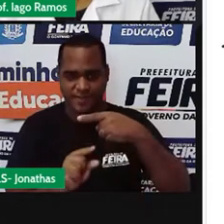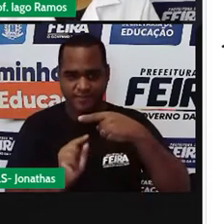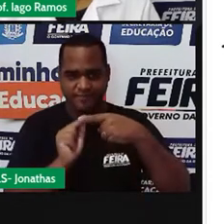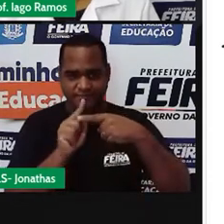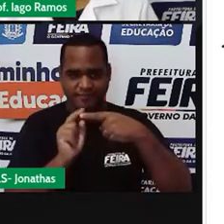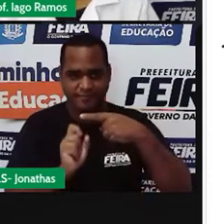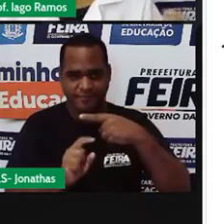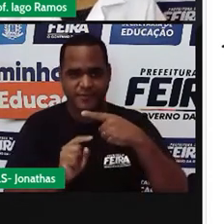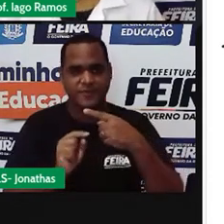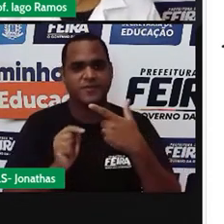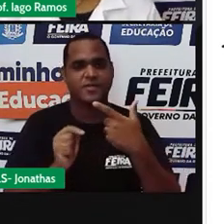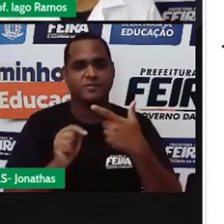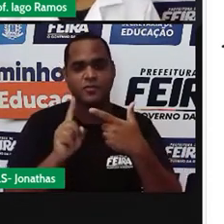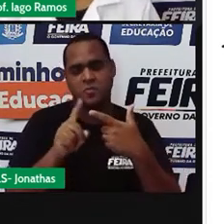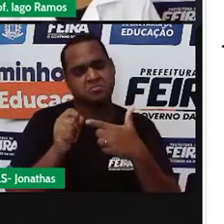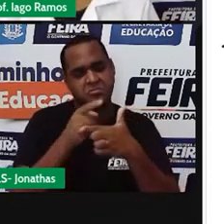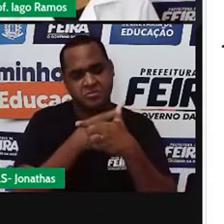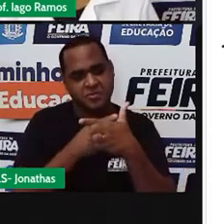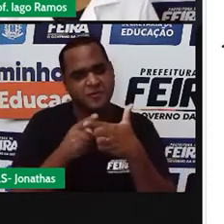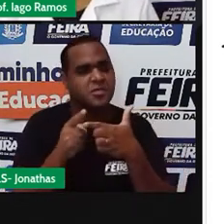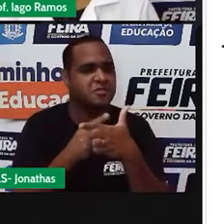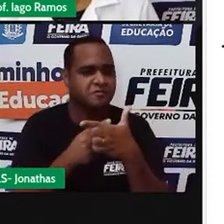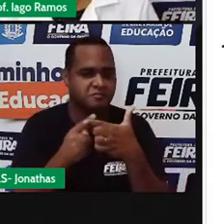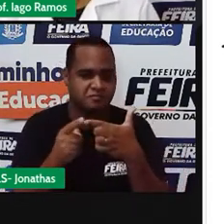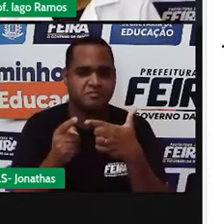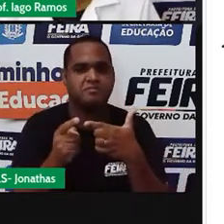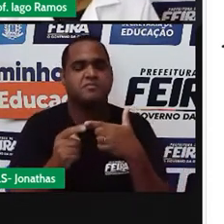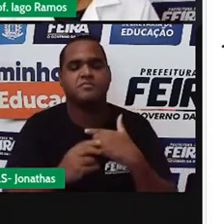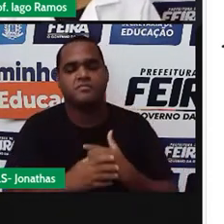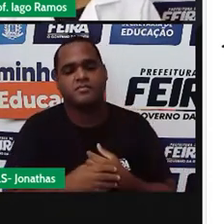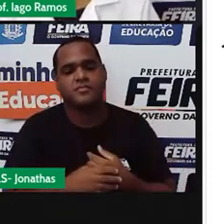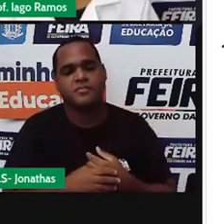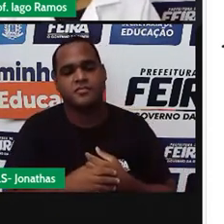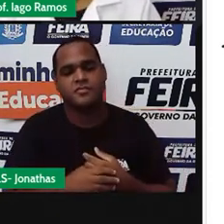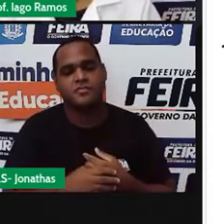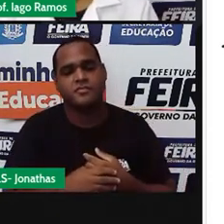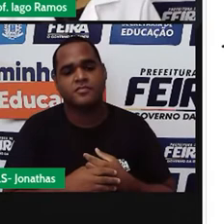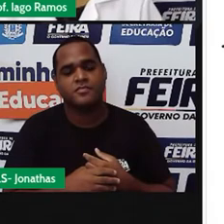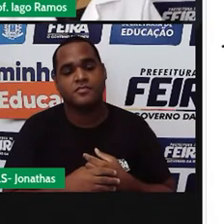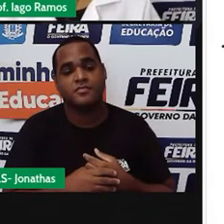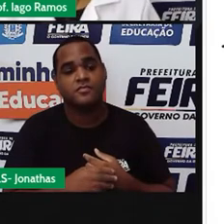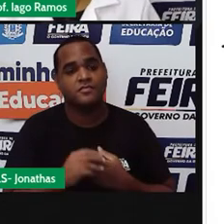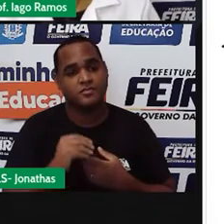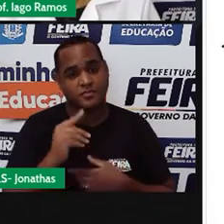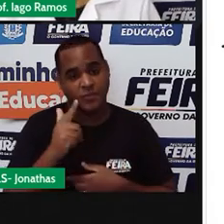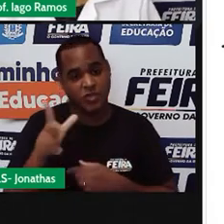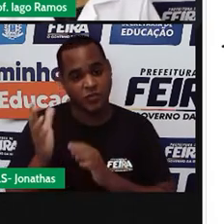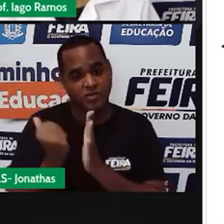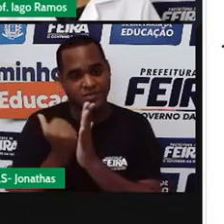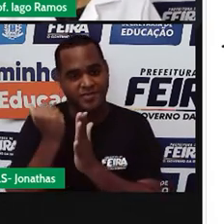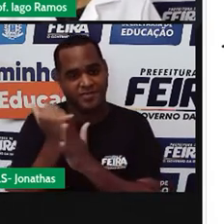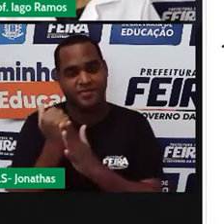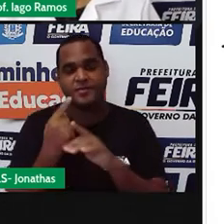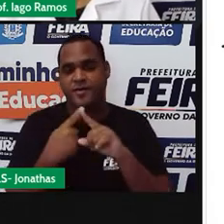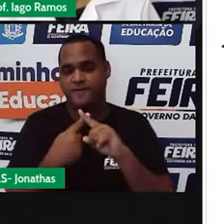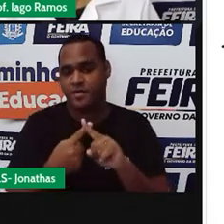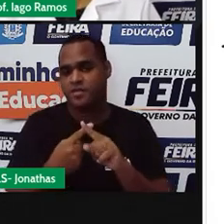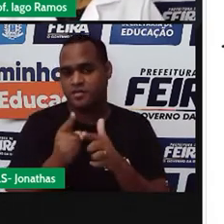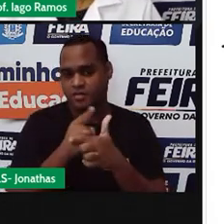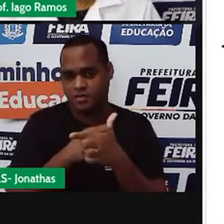divisão conta de vezes e conta de dividir depois de feitas as contas de vezes e